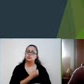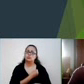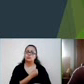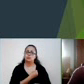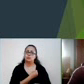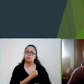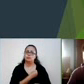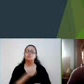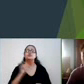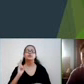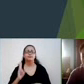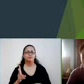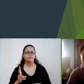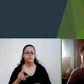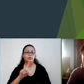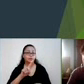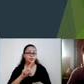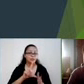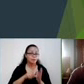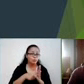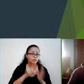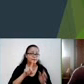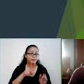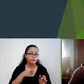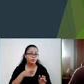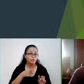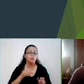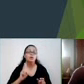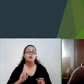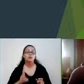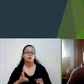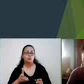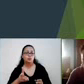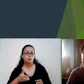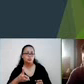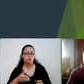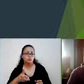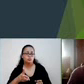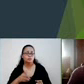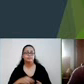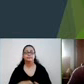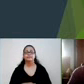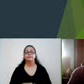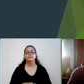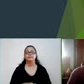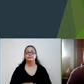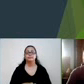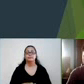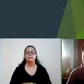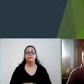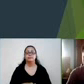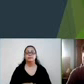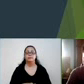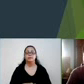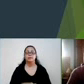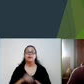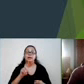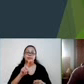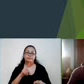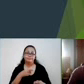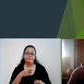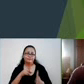dízimas periódicas. Quem são as dízimas periódicas? São os números decimais com vírgula, só que na